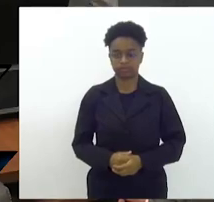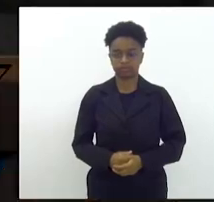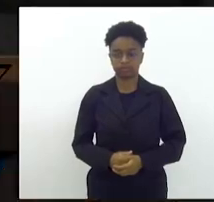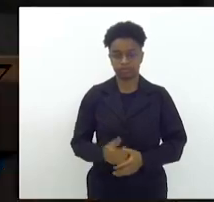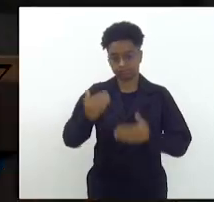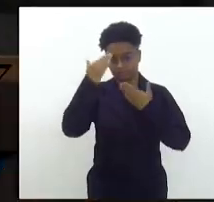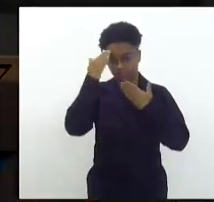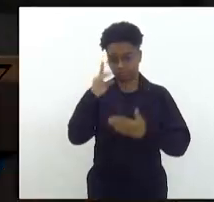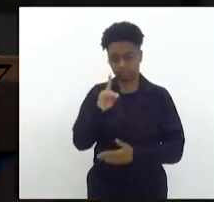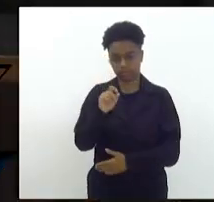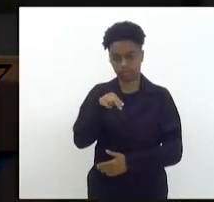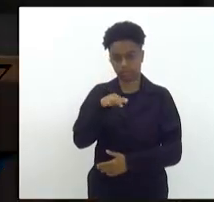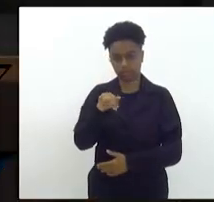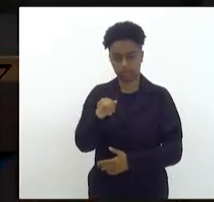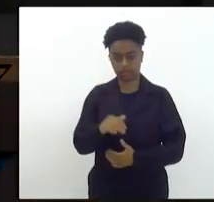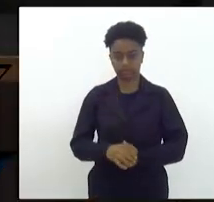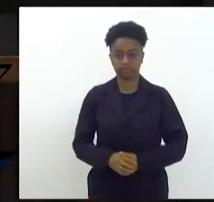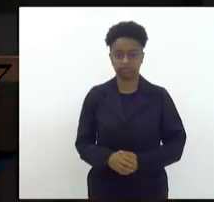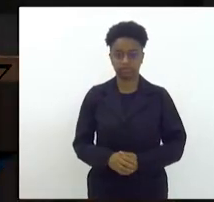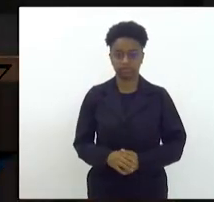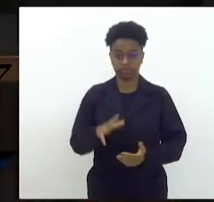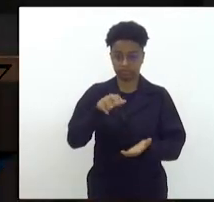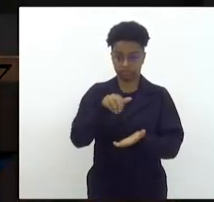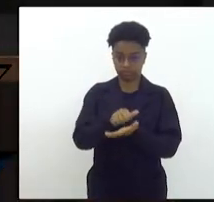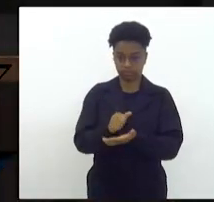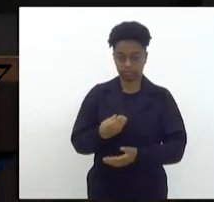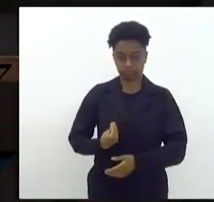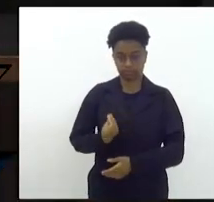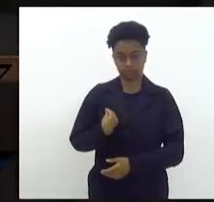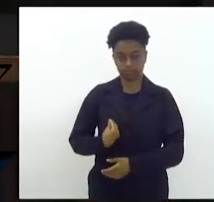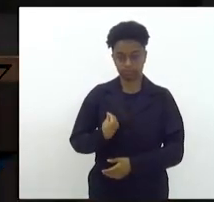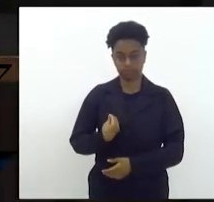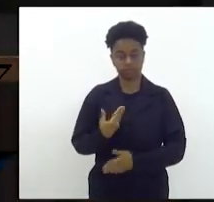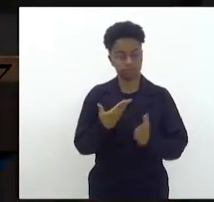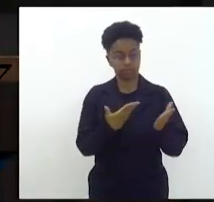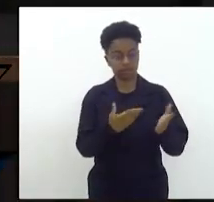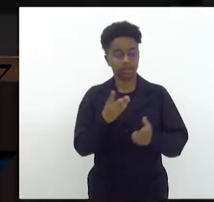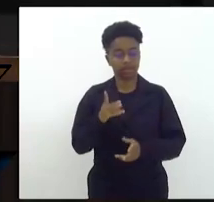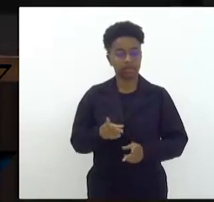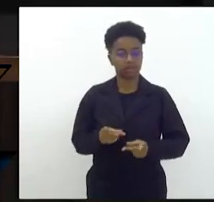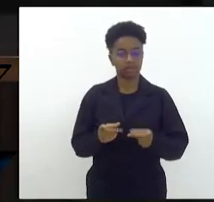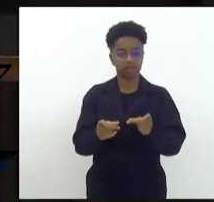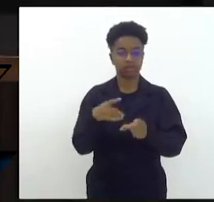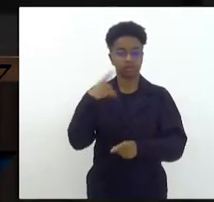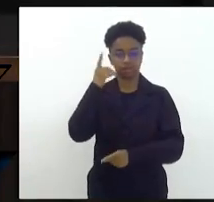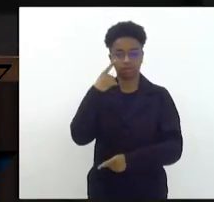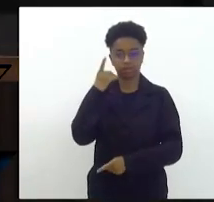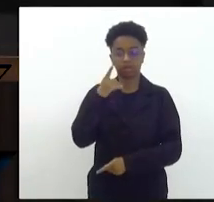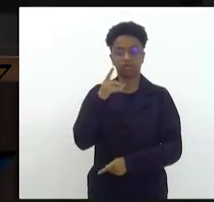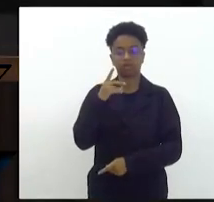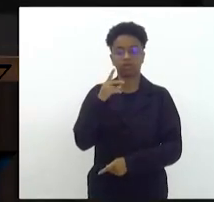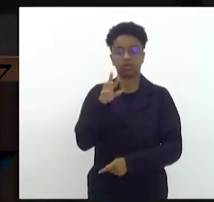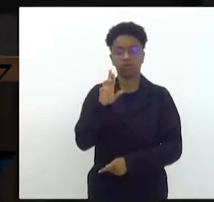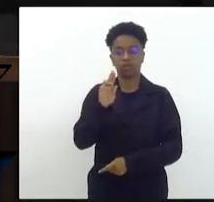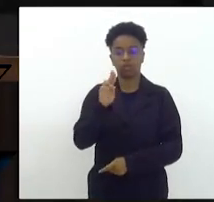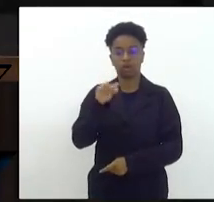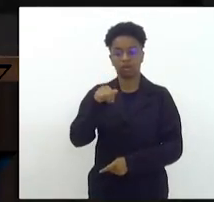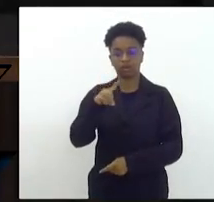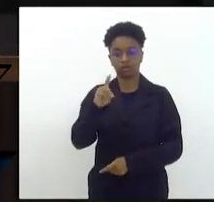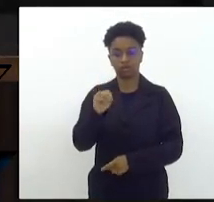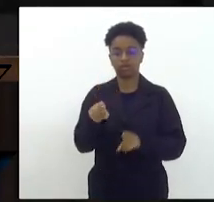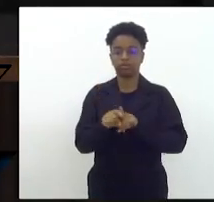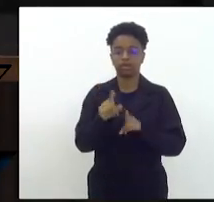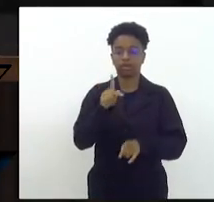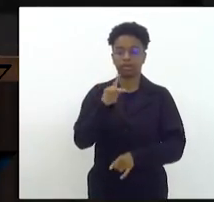Obrigado Dani registrar a presença do nosso sempre Deputado Wando família seu Pietro Qual o nome da